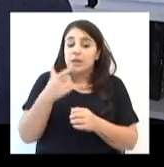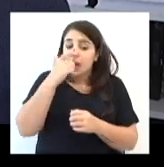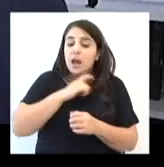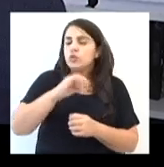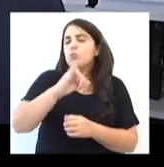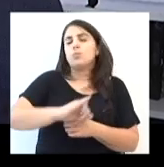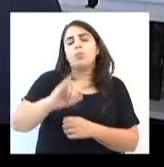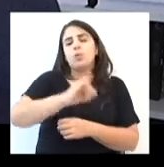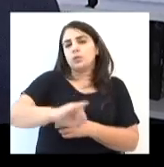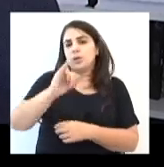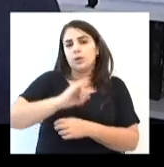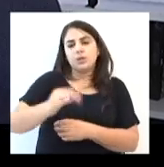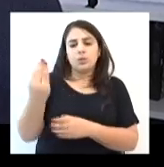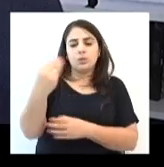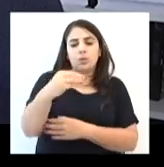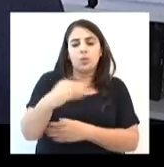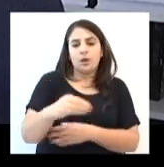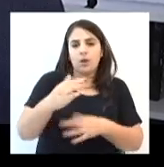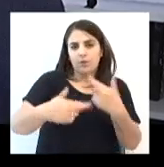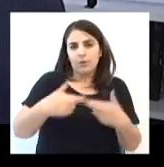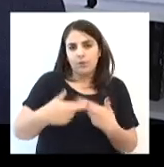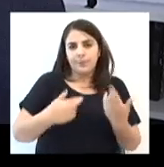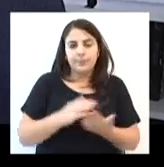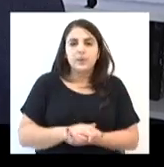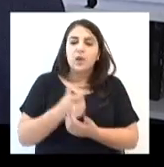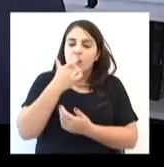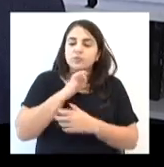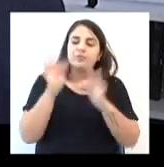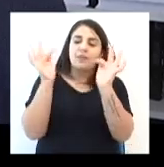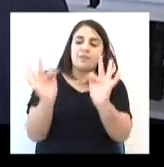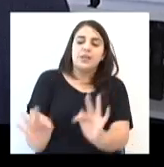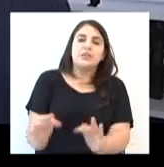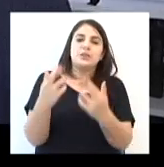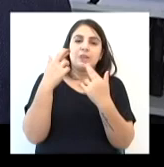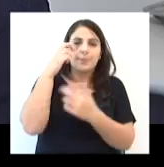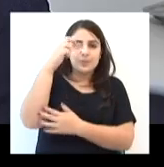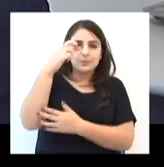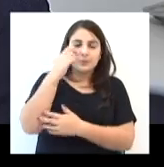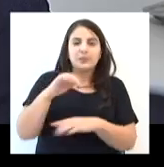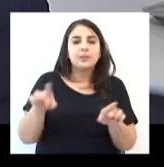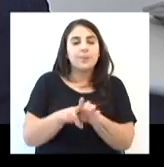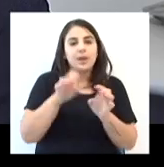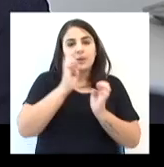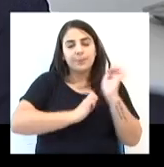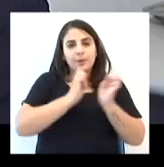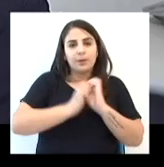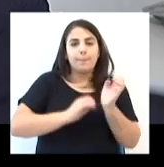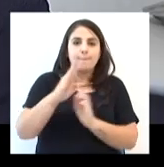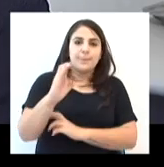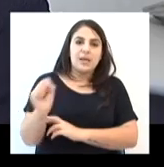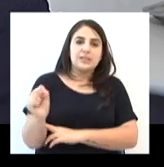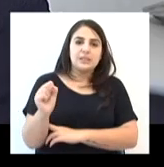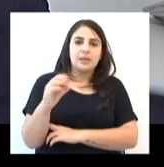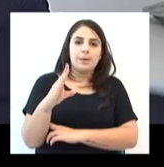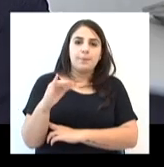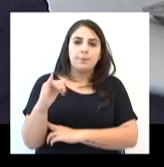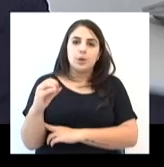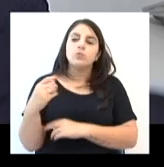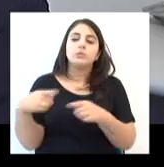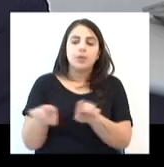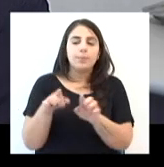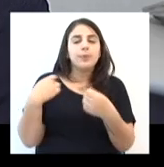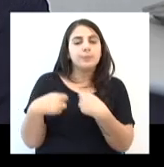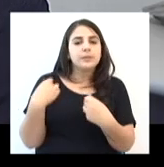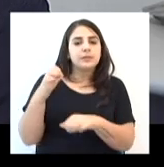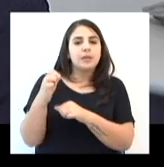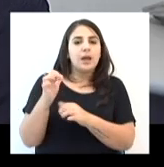entendem que esse é o ponto mais importante realmente. Então eu saio daqui já feliz com essa perspectiva. A empresa BS Bios também